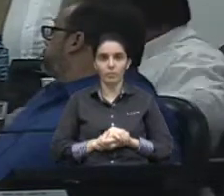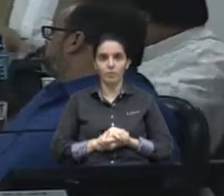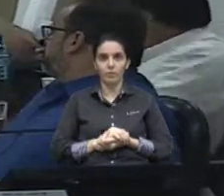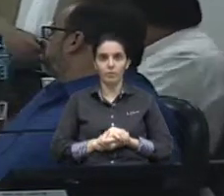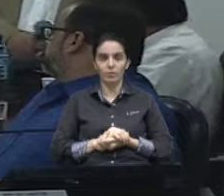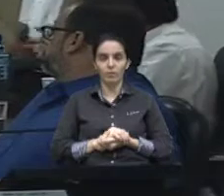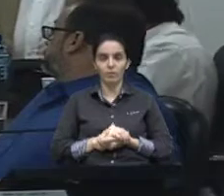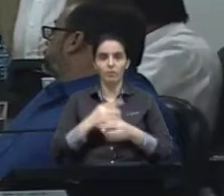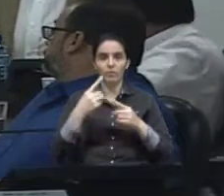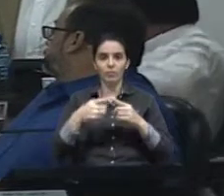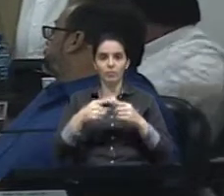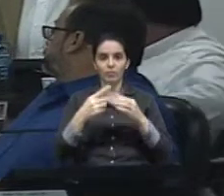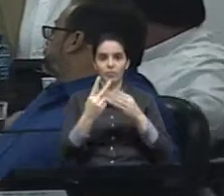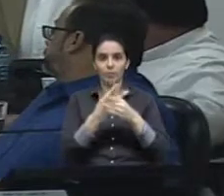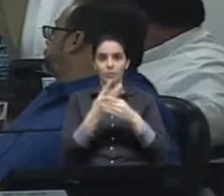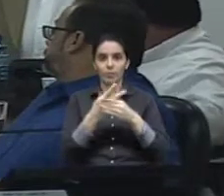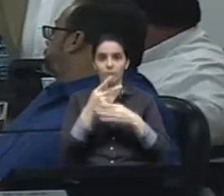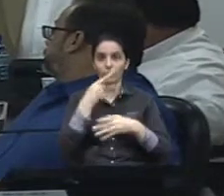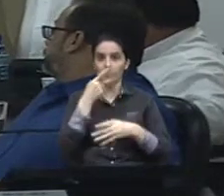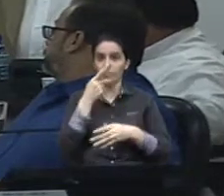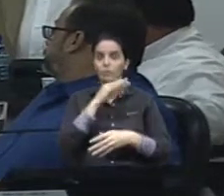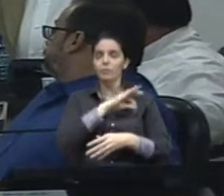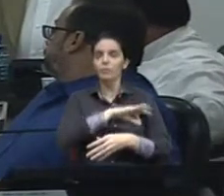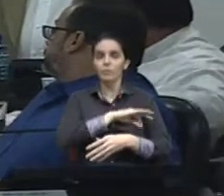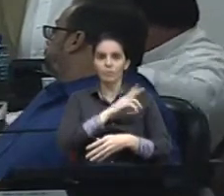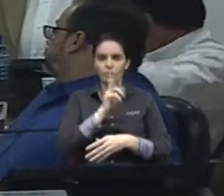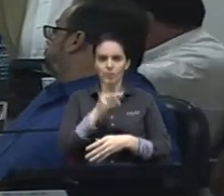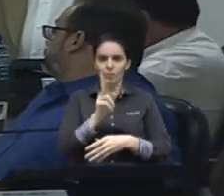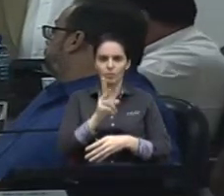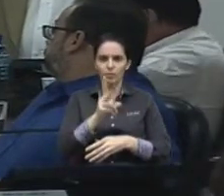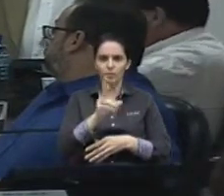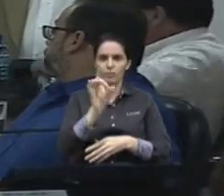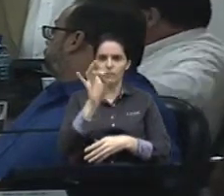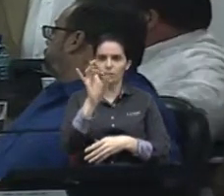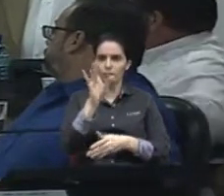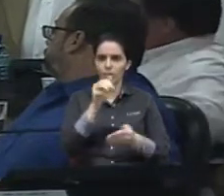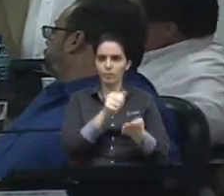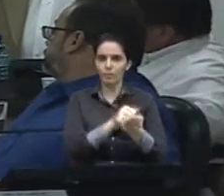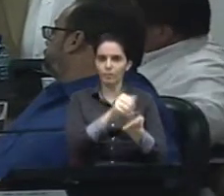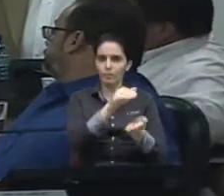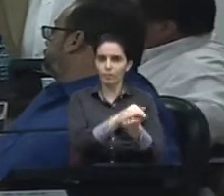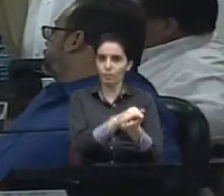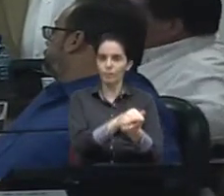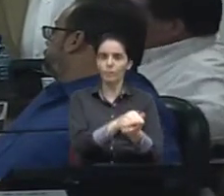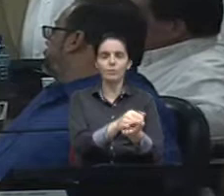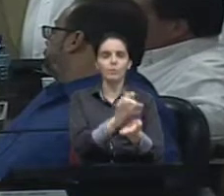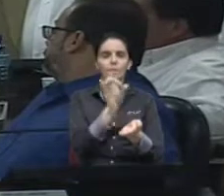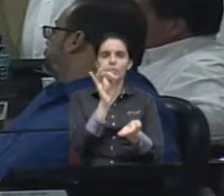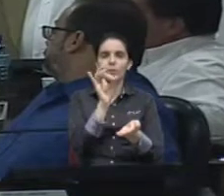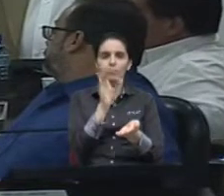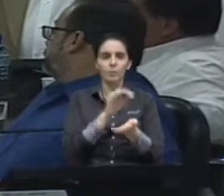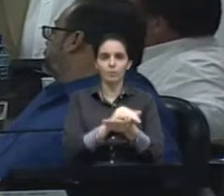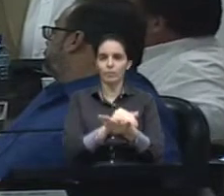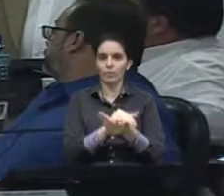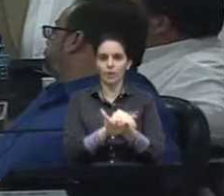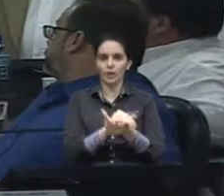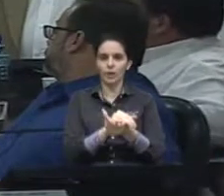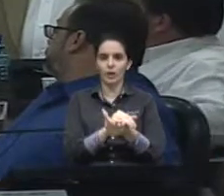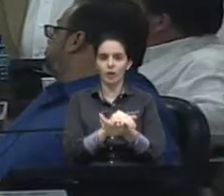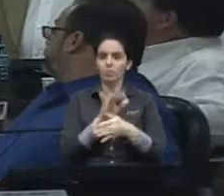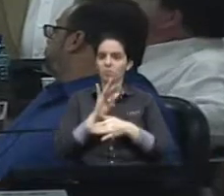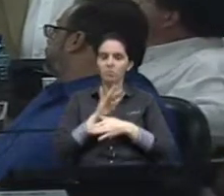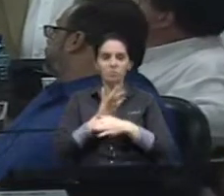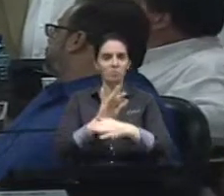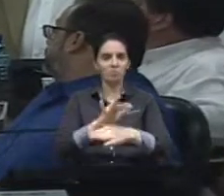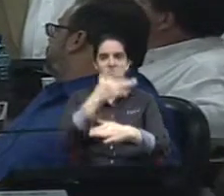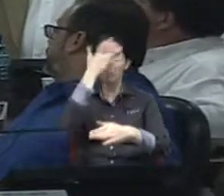que o Helder comentou, ali tem guarda direto e ele fica ali só canetando, ele não para nem para a pessoa que vai passar, o